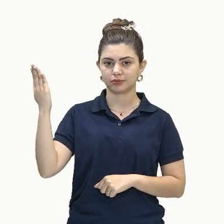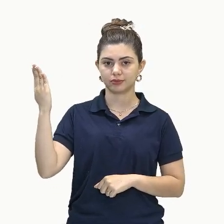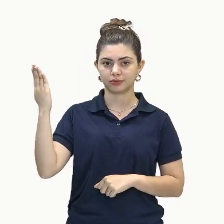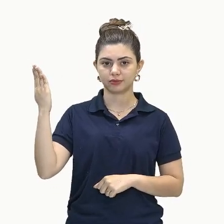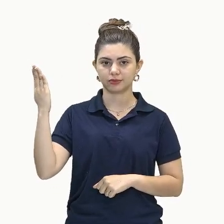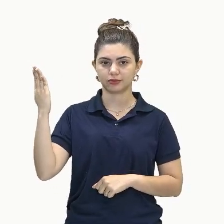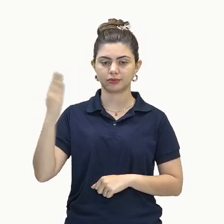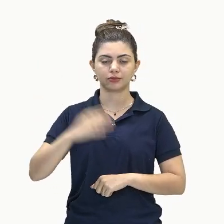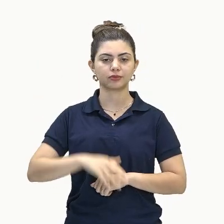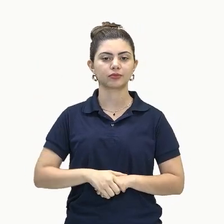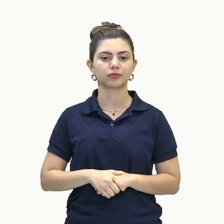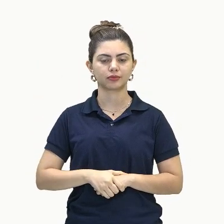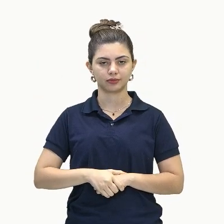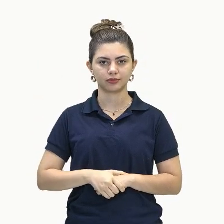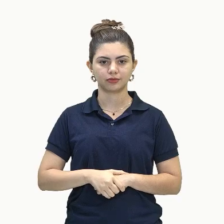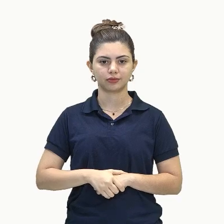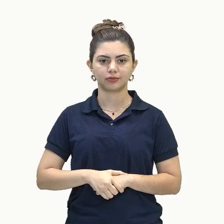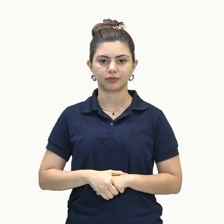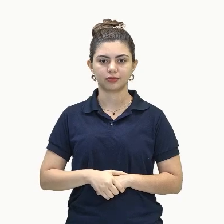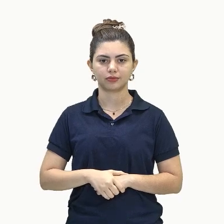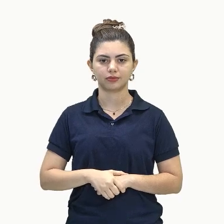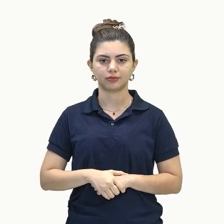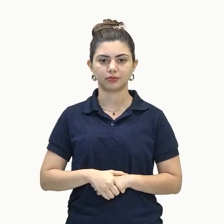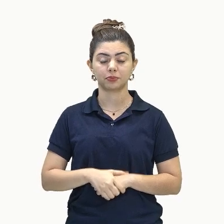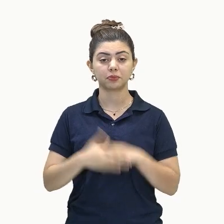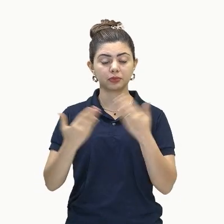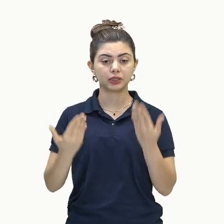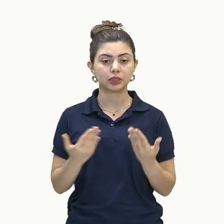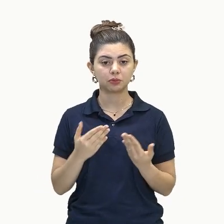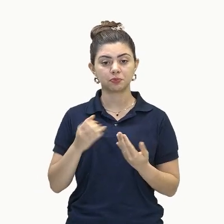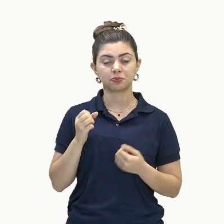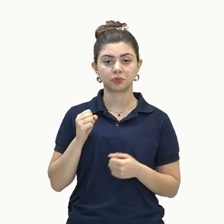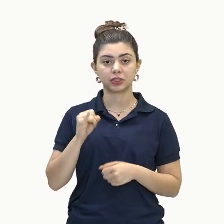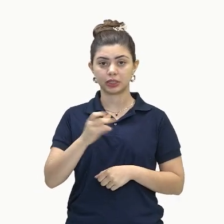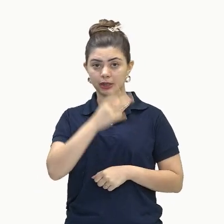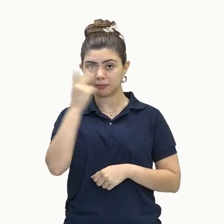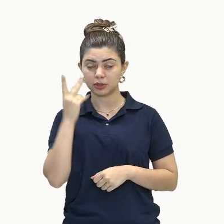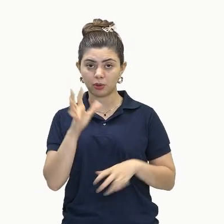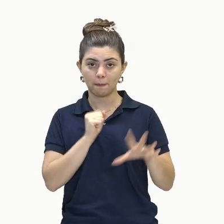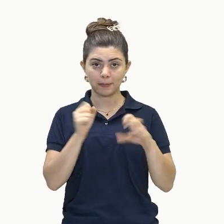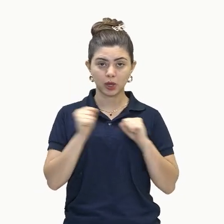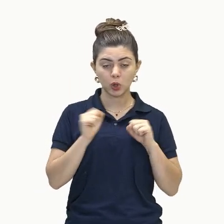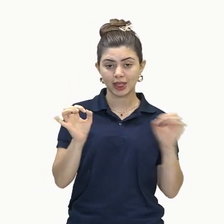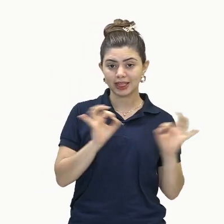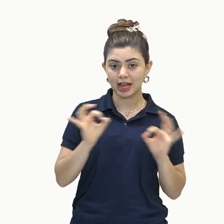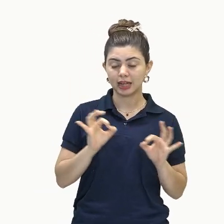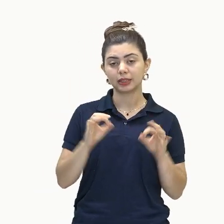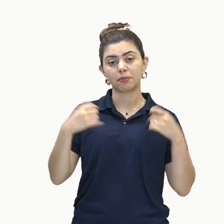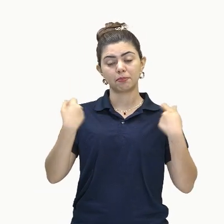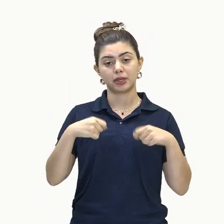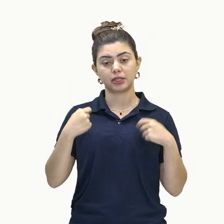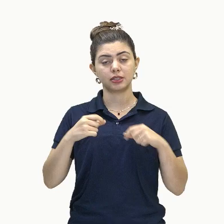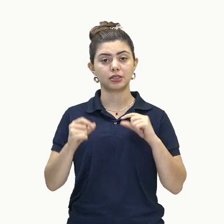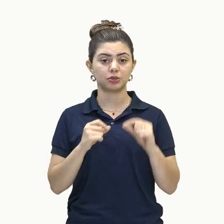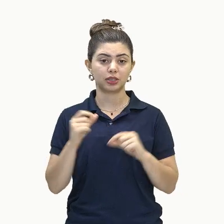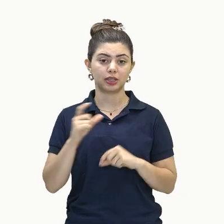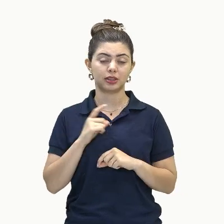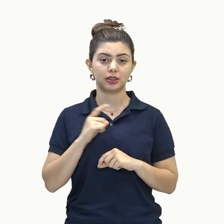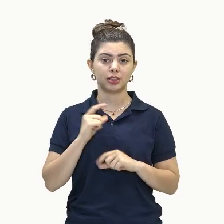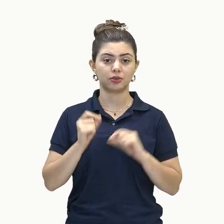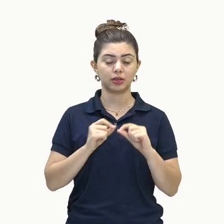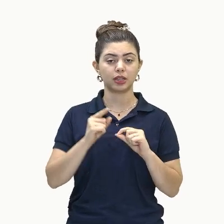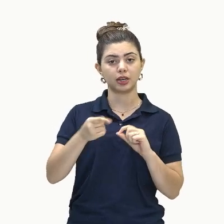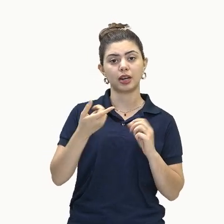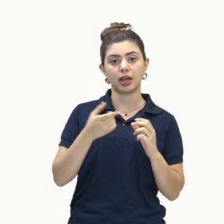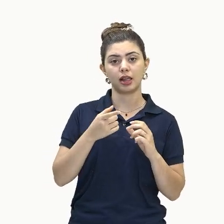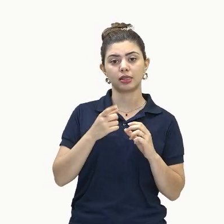afetado pelo albinismo. E aqueles que não apresentam aí o albinismo, eles têm que carregar pelo menos um gene dominante. Então,